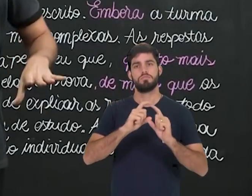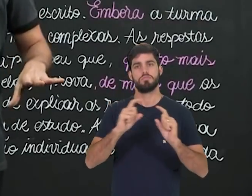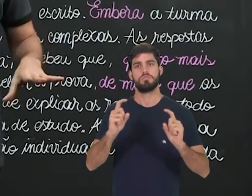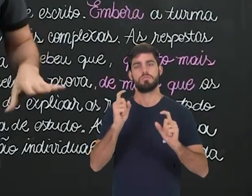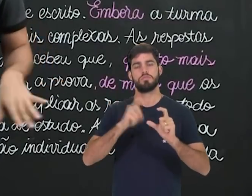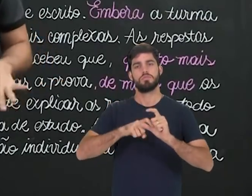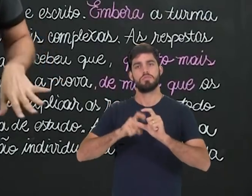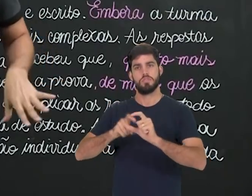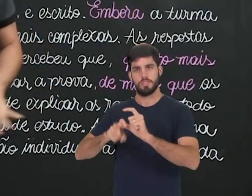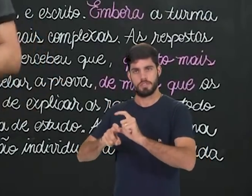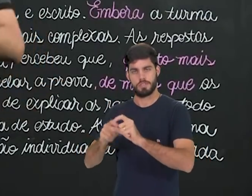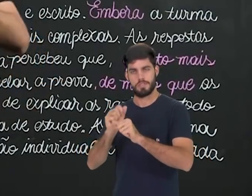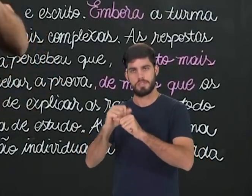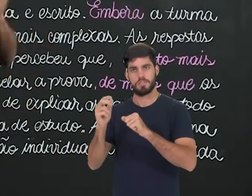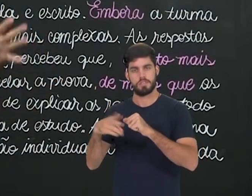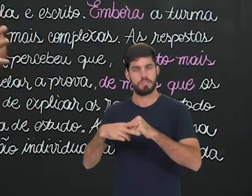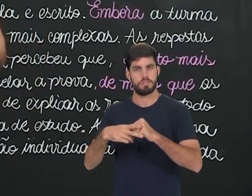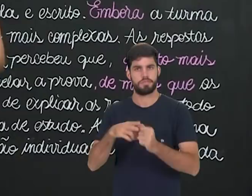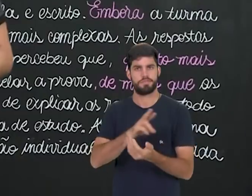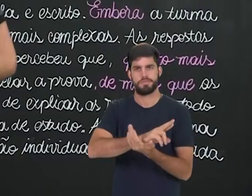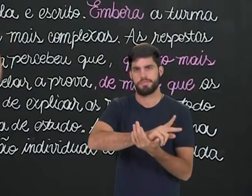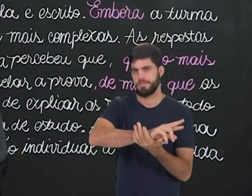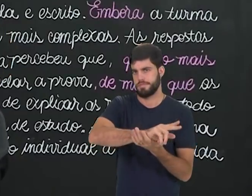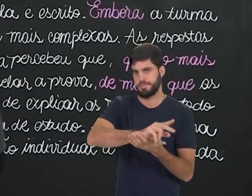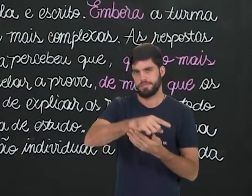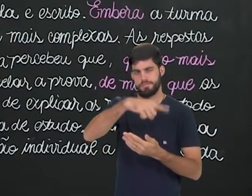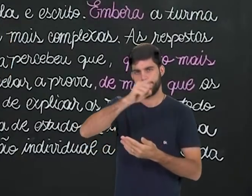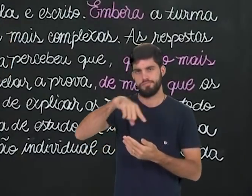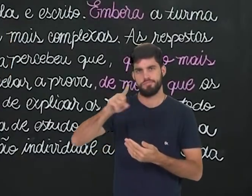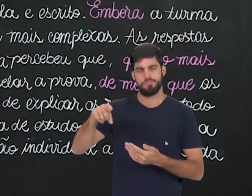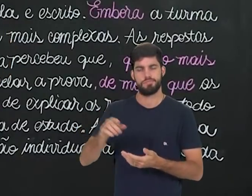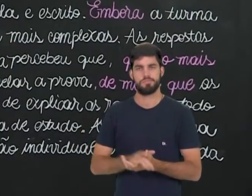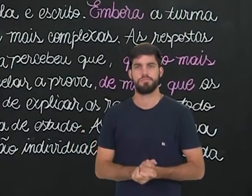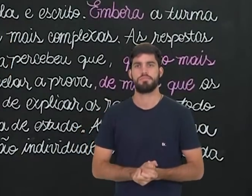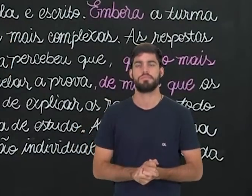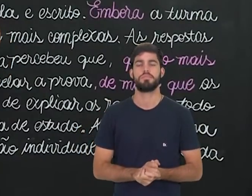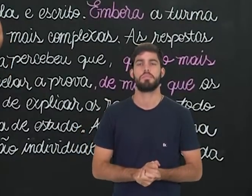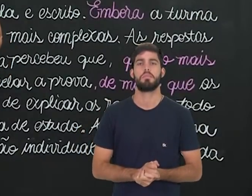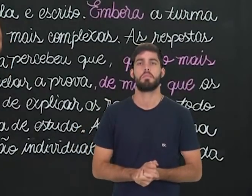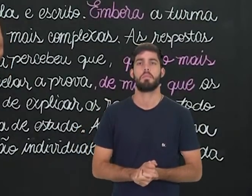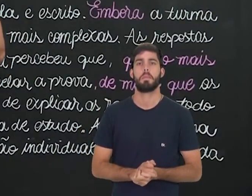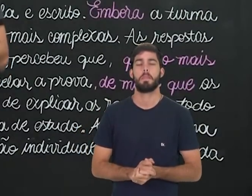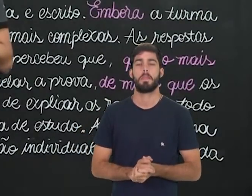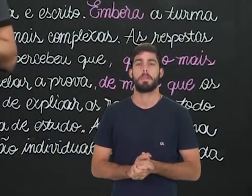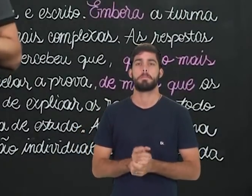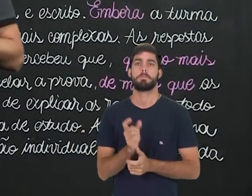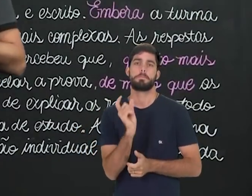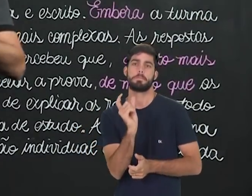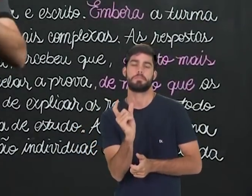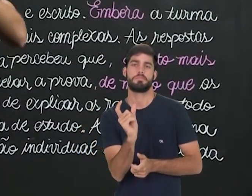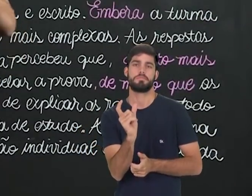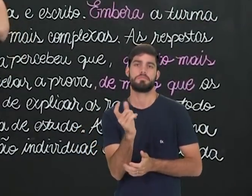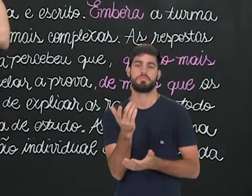adverbial pode apresentar circunstâncias variadas. São muitas. A atenção é a posição do conectivo, a relação